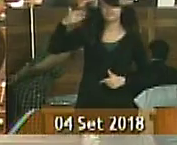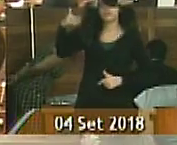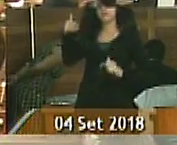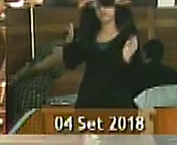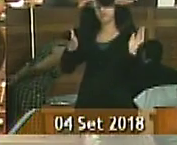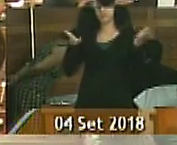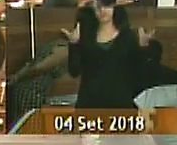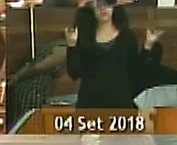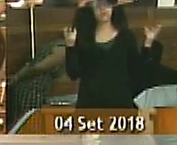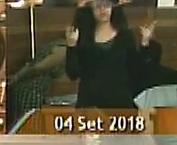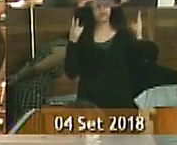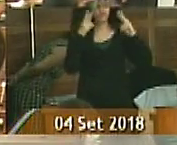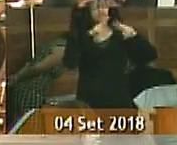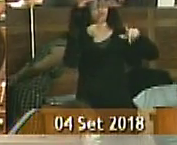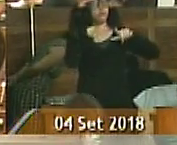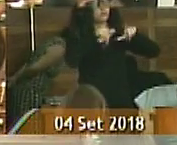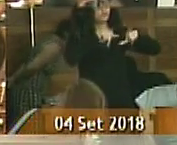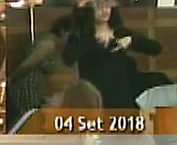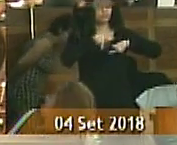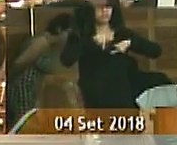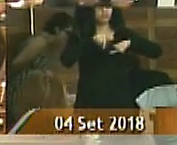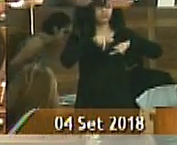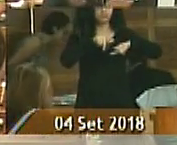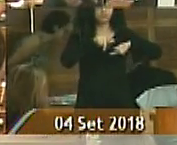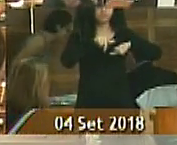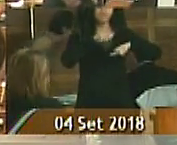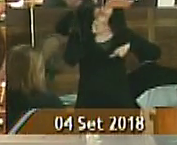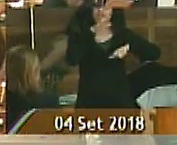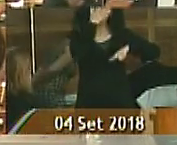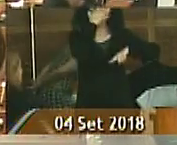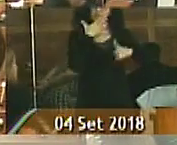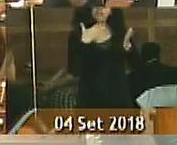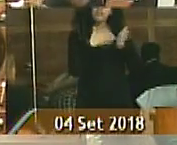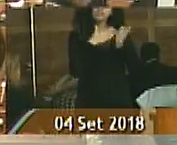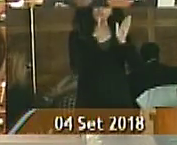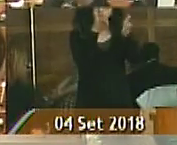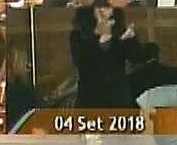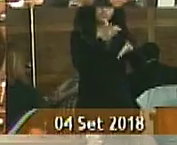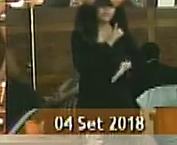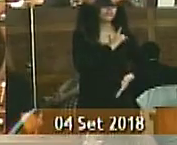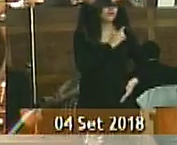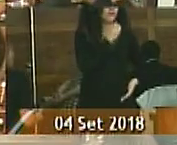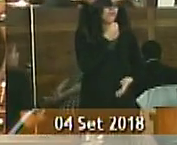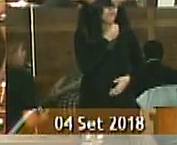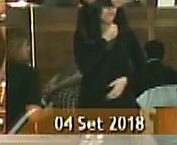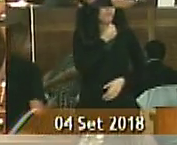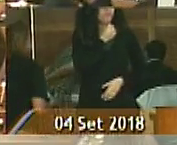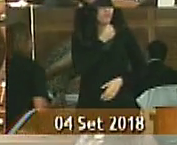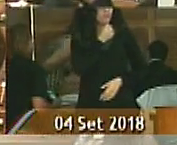que o trabalho era sério e é sério até hoje, está dando bons frutos, né?